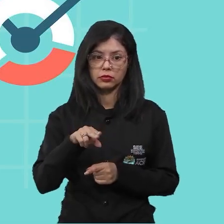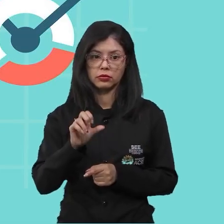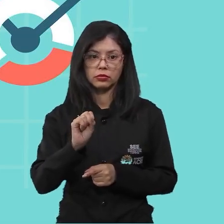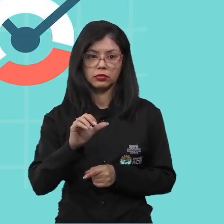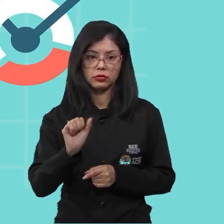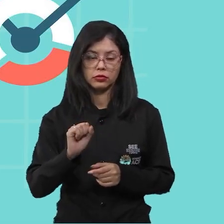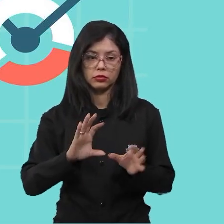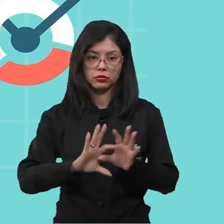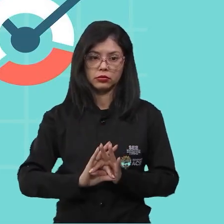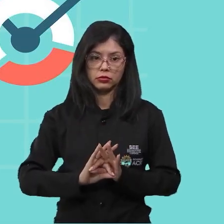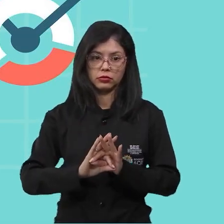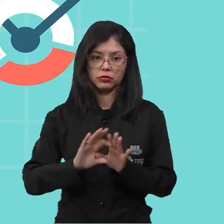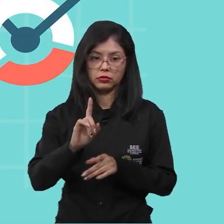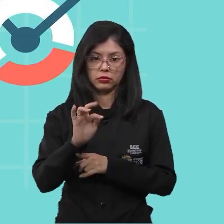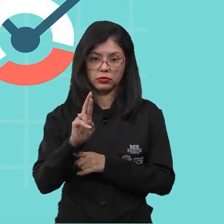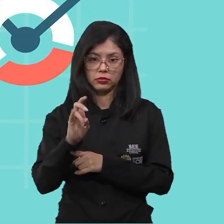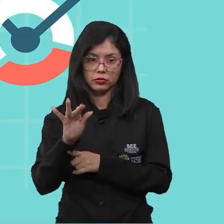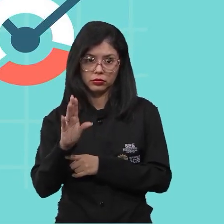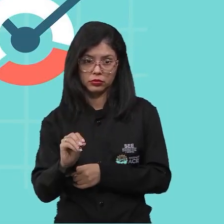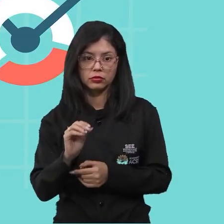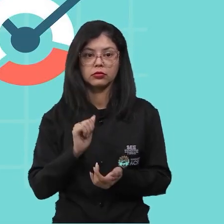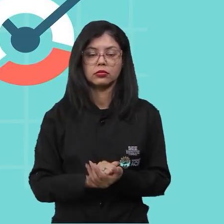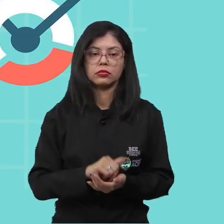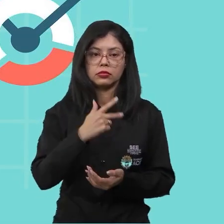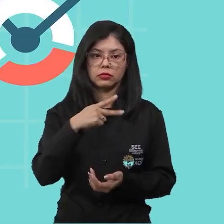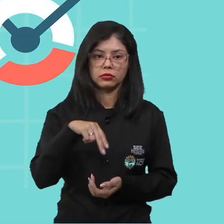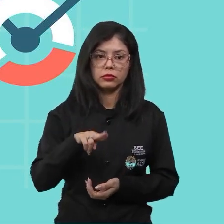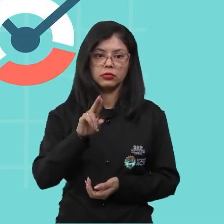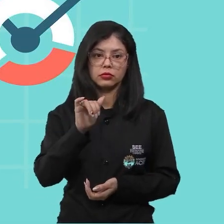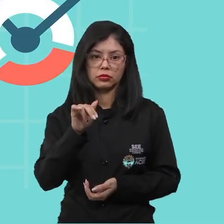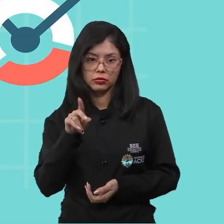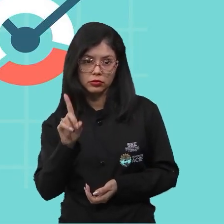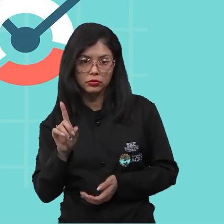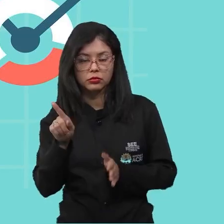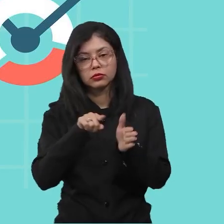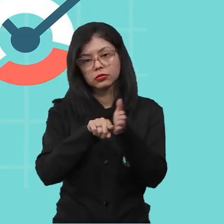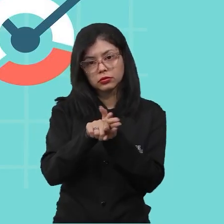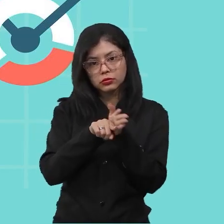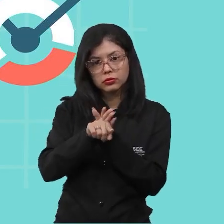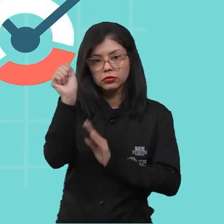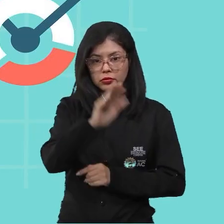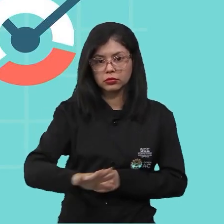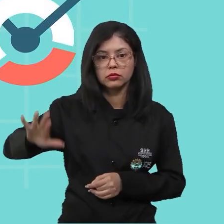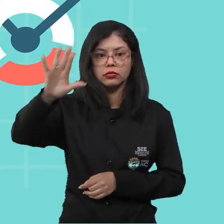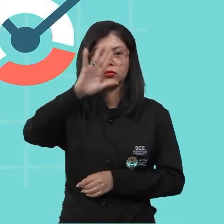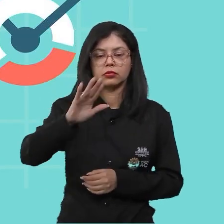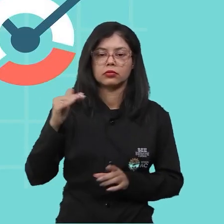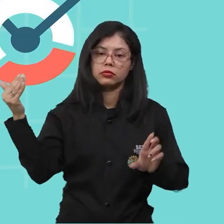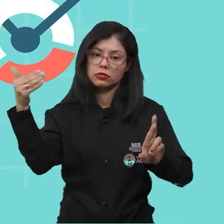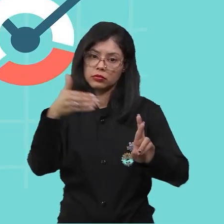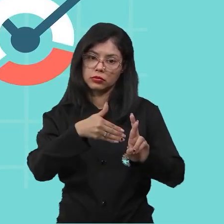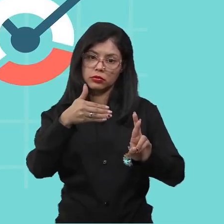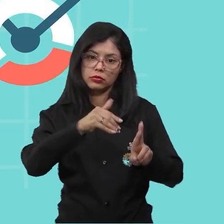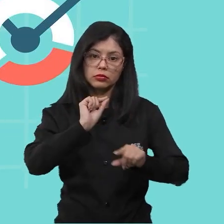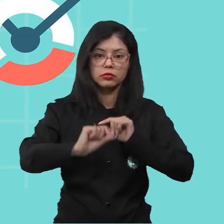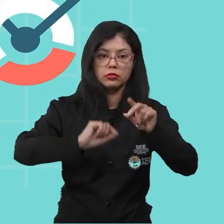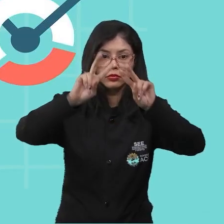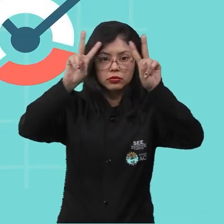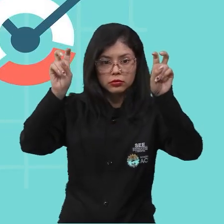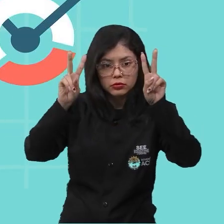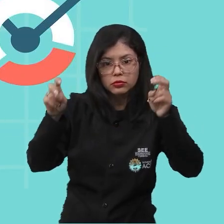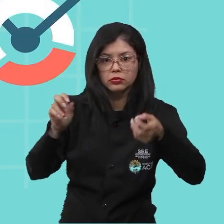censo demográfico e também a pesquisa nacional que é referente à